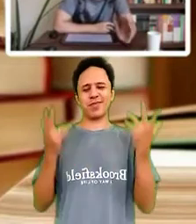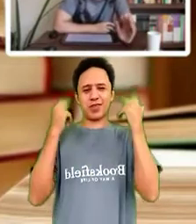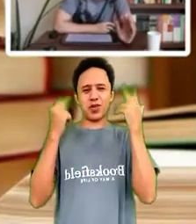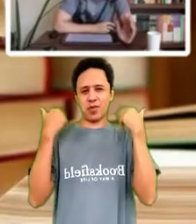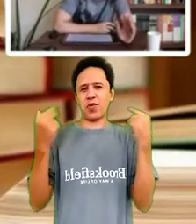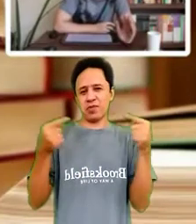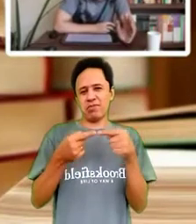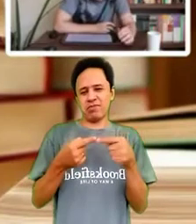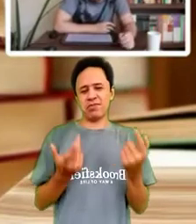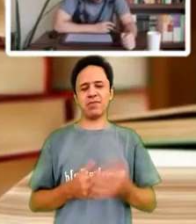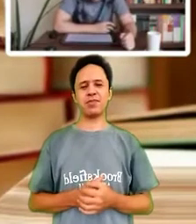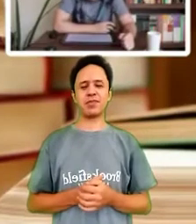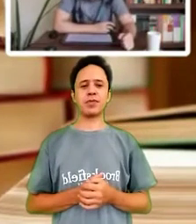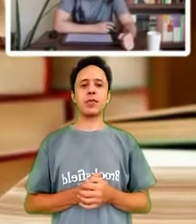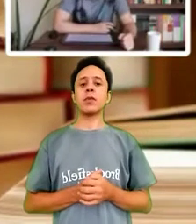Então, até que faz sentido.